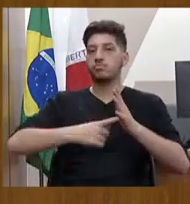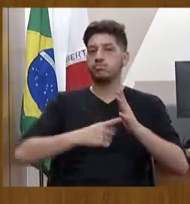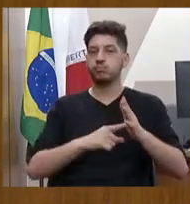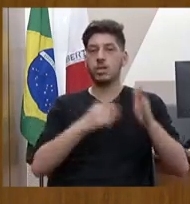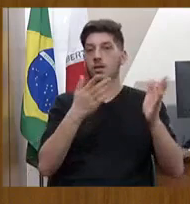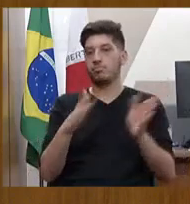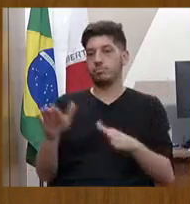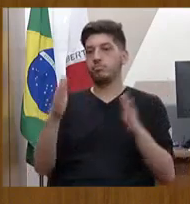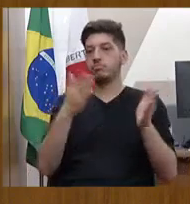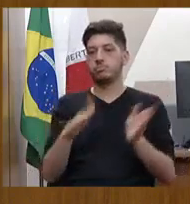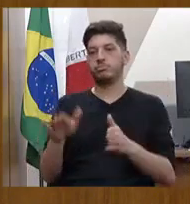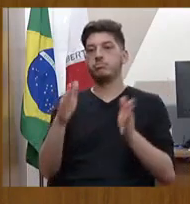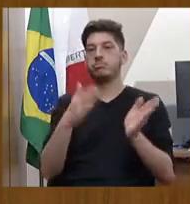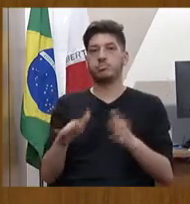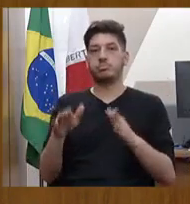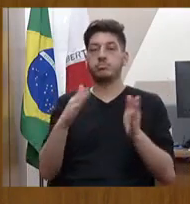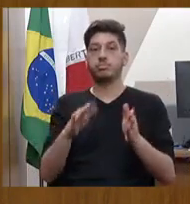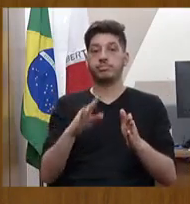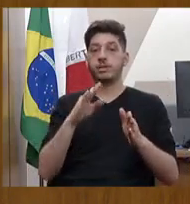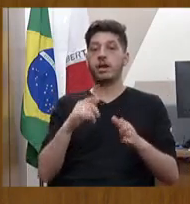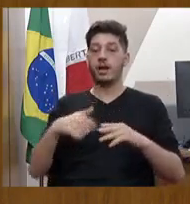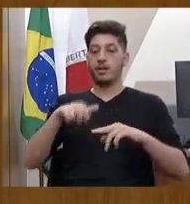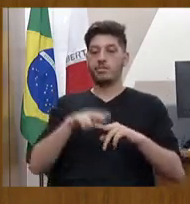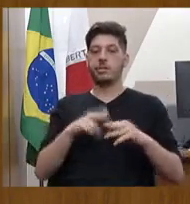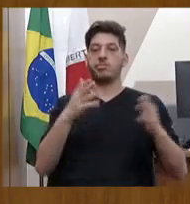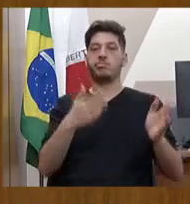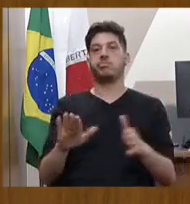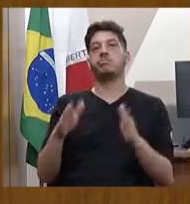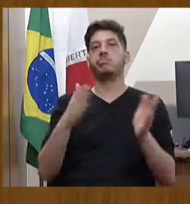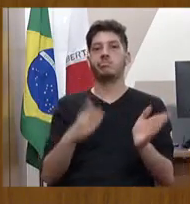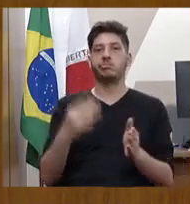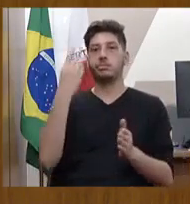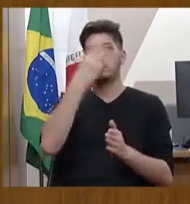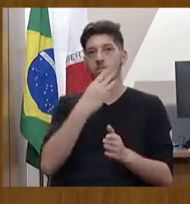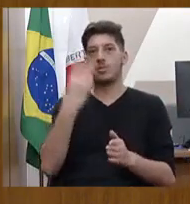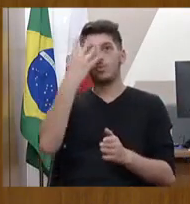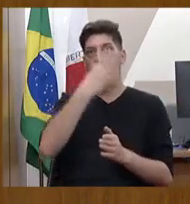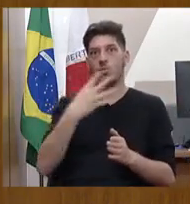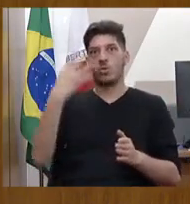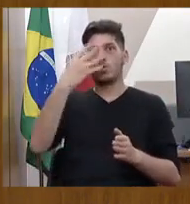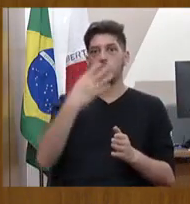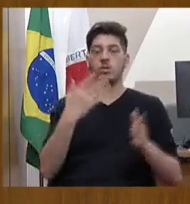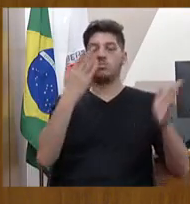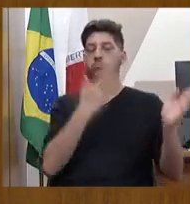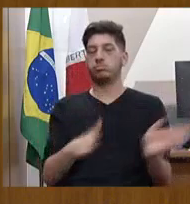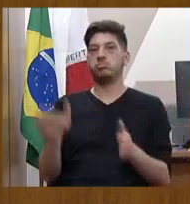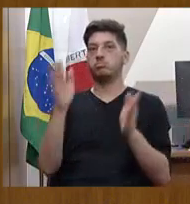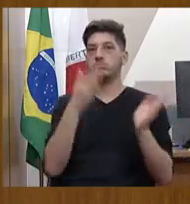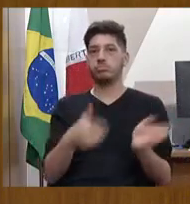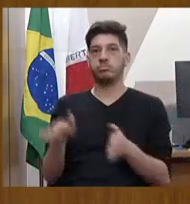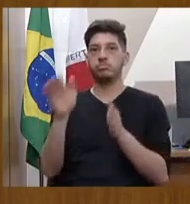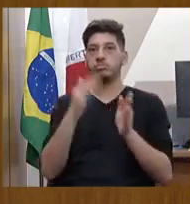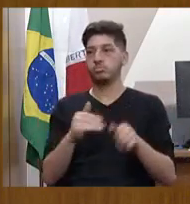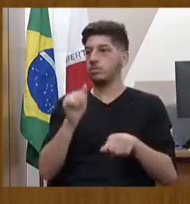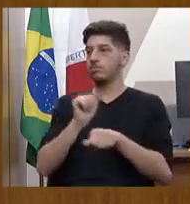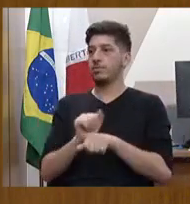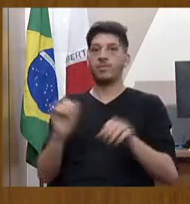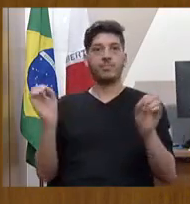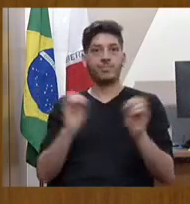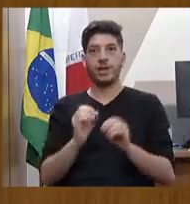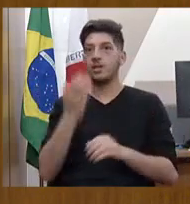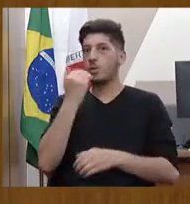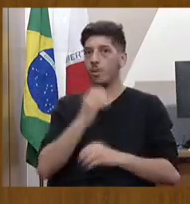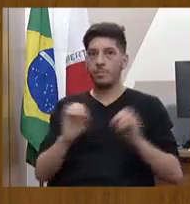por três quatro horas sem parar e sem se alimentar é uma questão óbvia que ele está mais